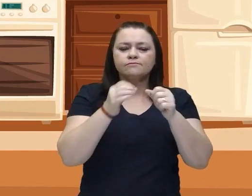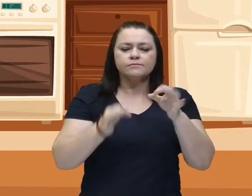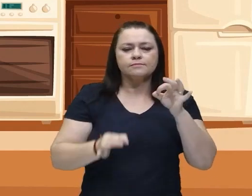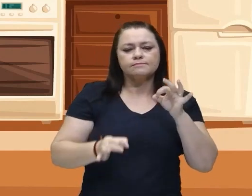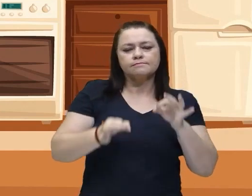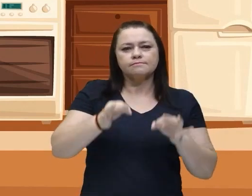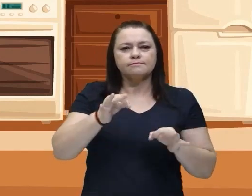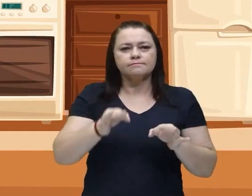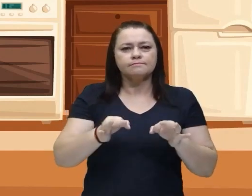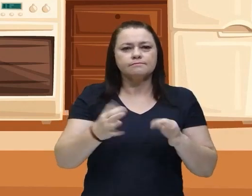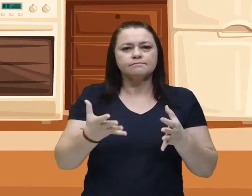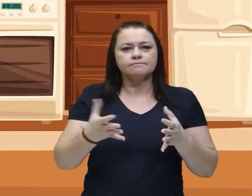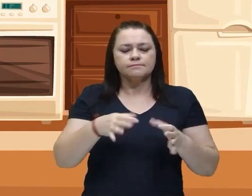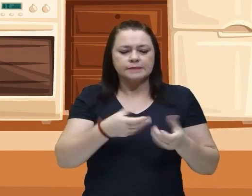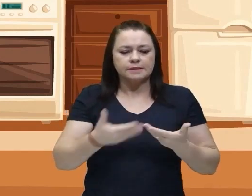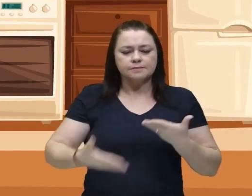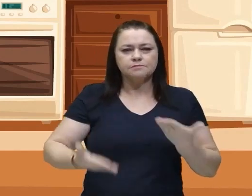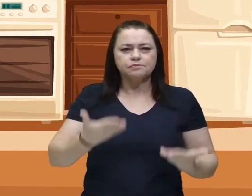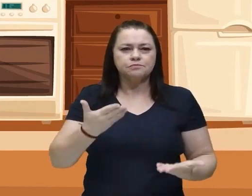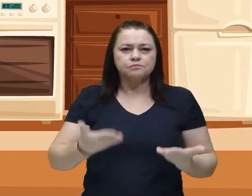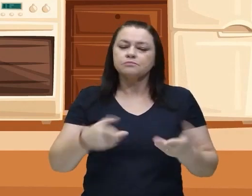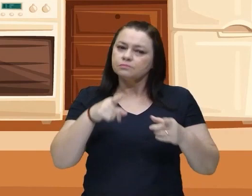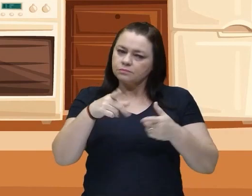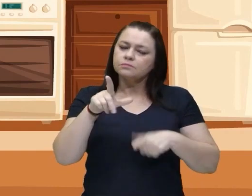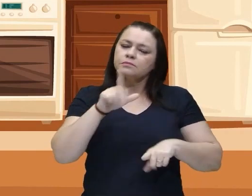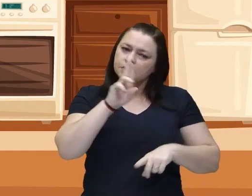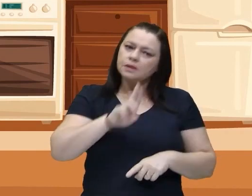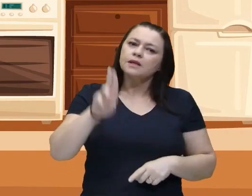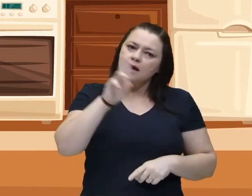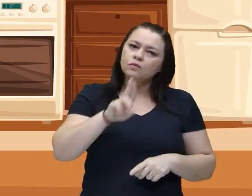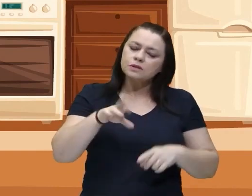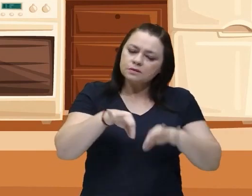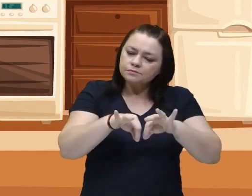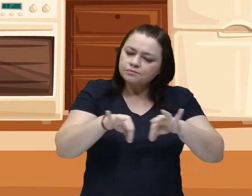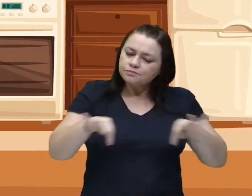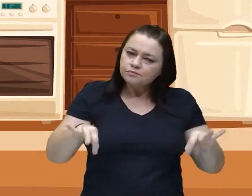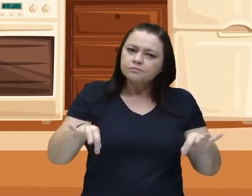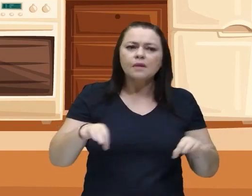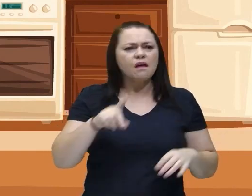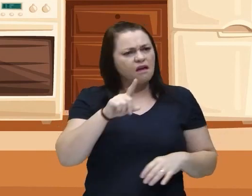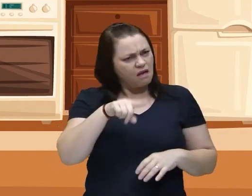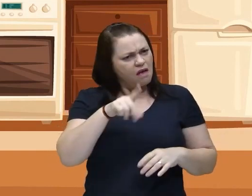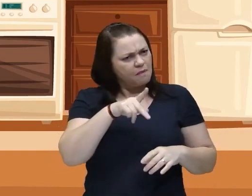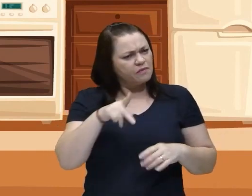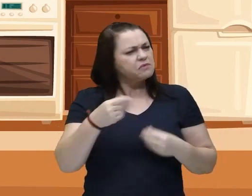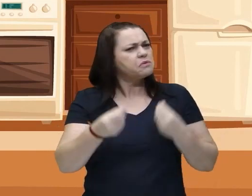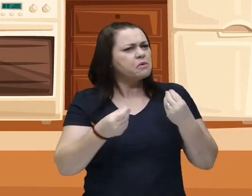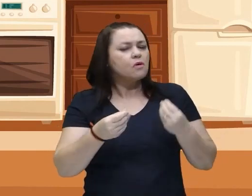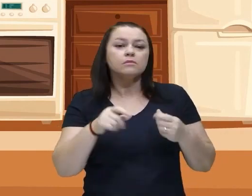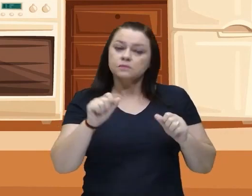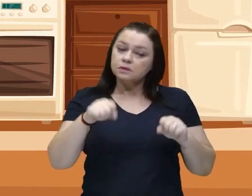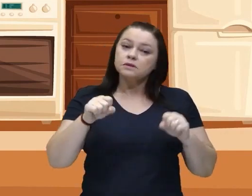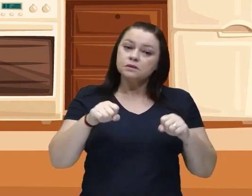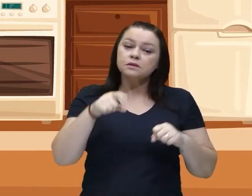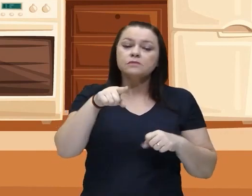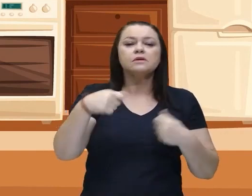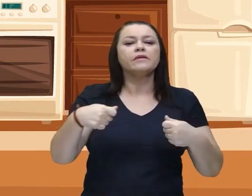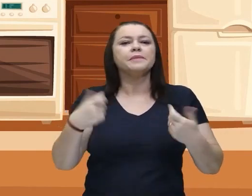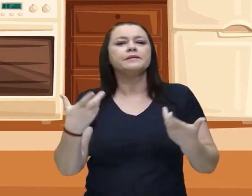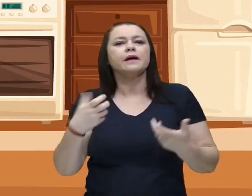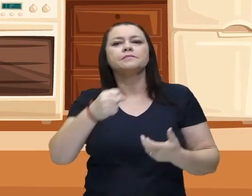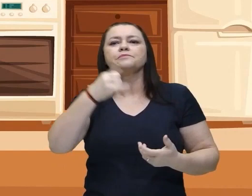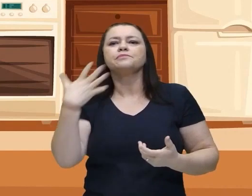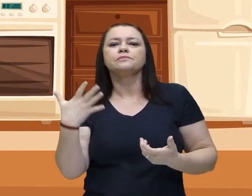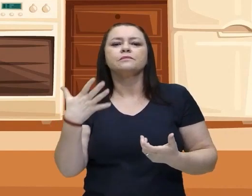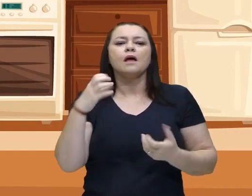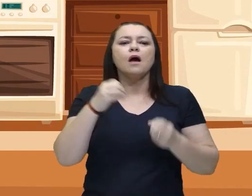com as grandezas, com as medidas. Sim, professor, como assim? Então, se você vai precisar uma certa quantidade de ovos, eu vou precisar de tantas xícaras